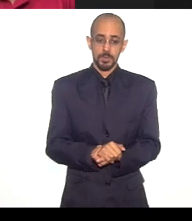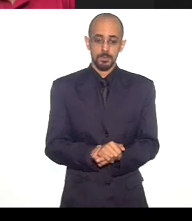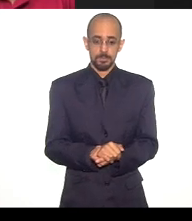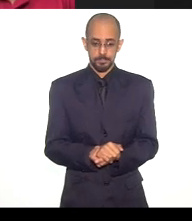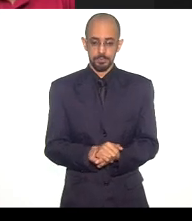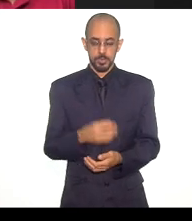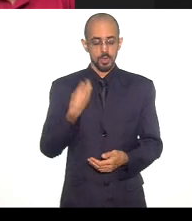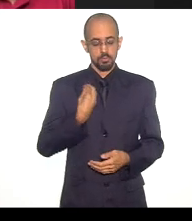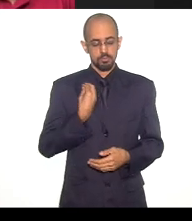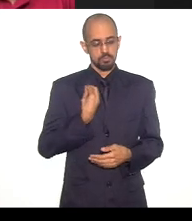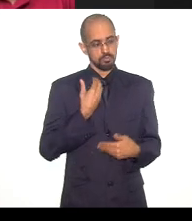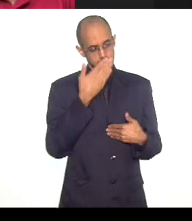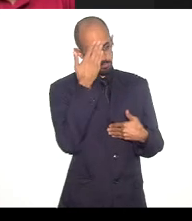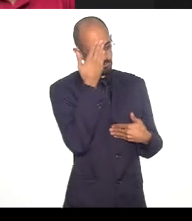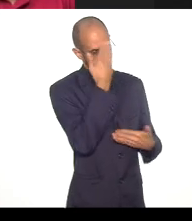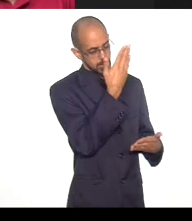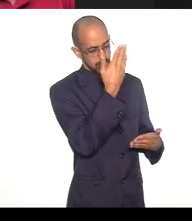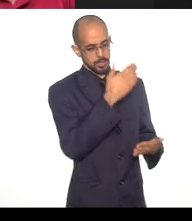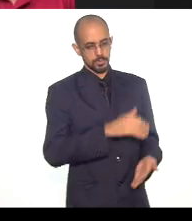pelas presenças.